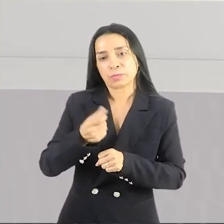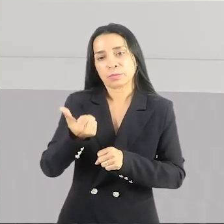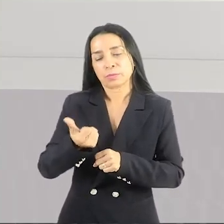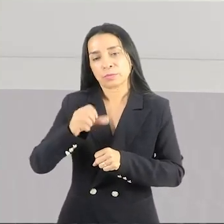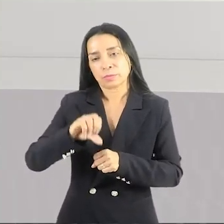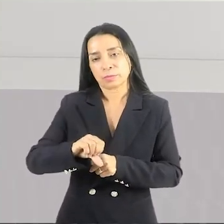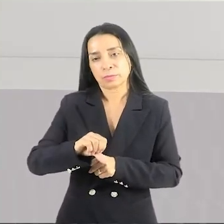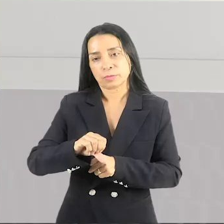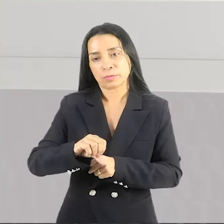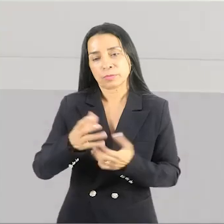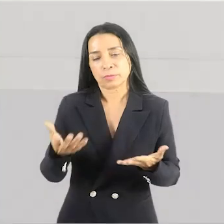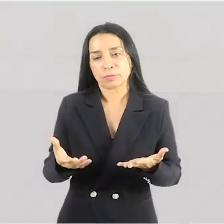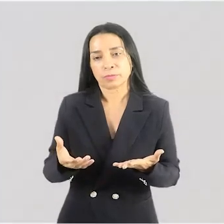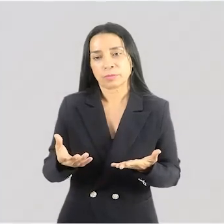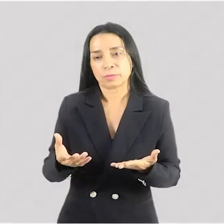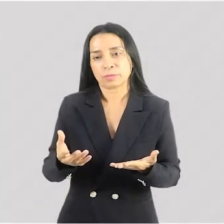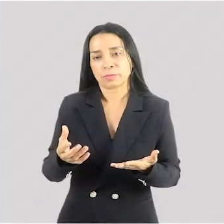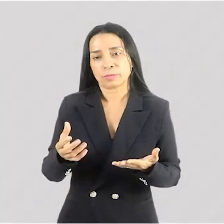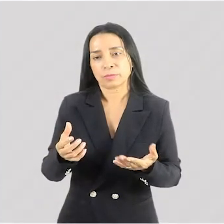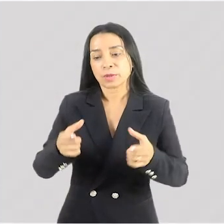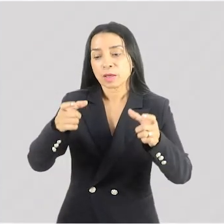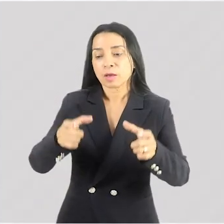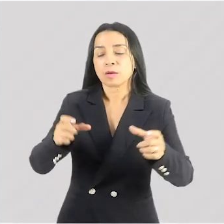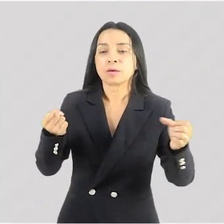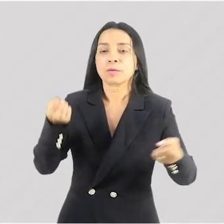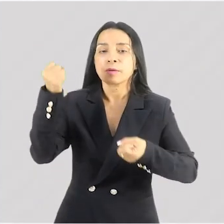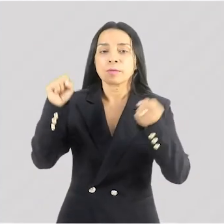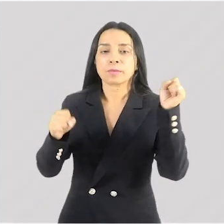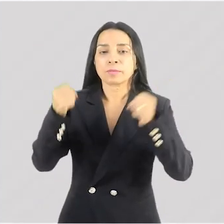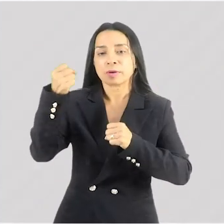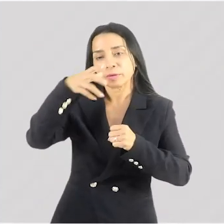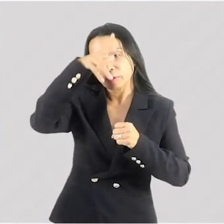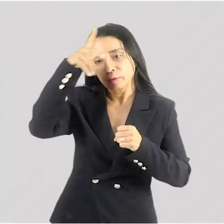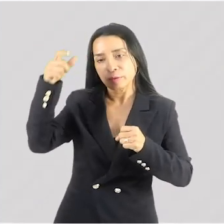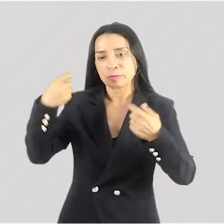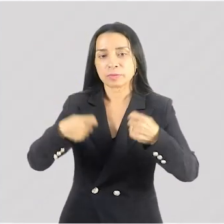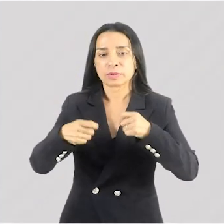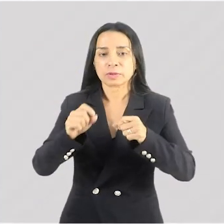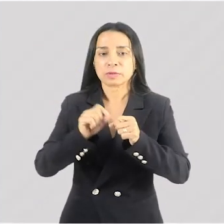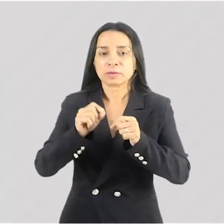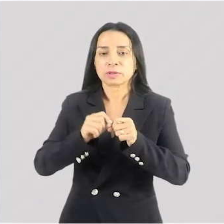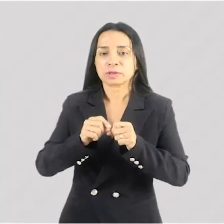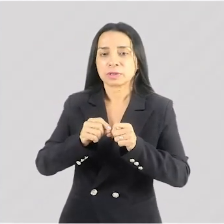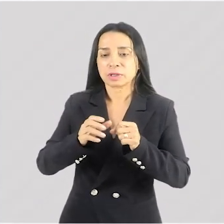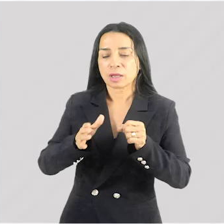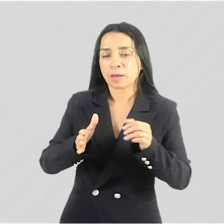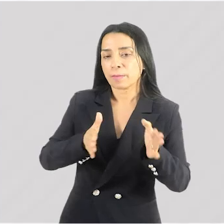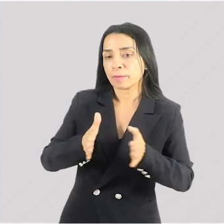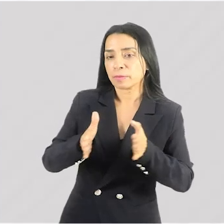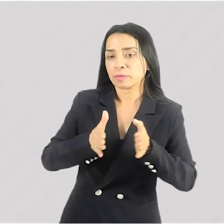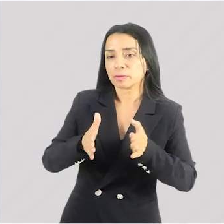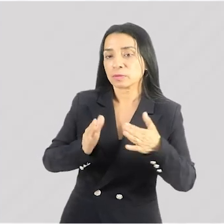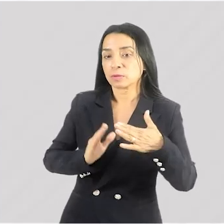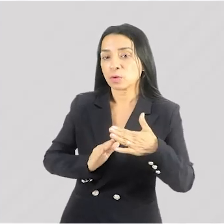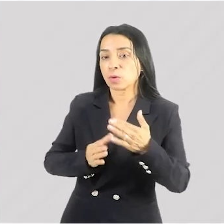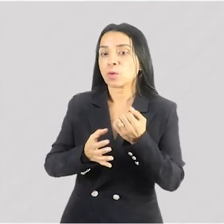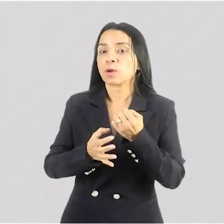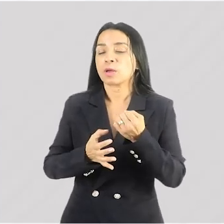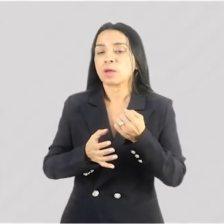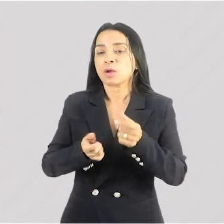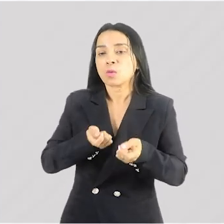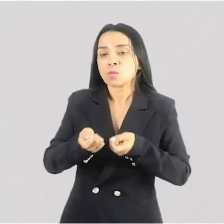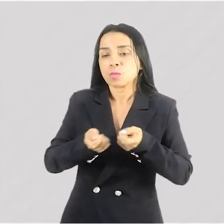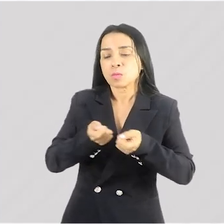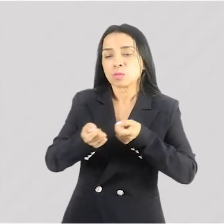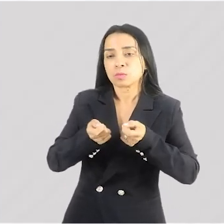2019. Em uma fábrica de refrigerantes, é necessário que se faça periodicamente o controle